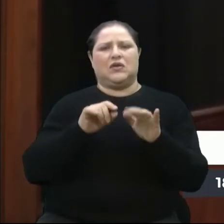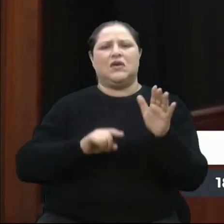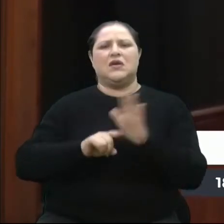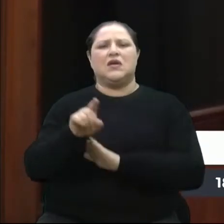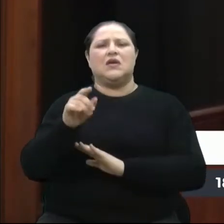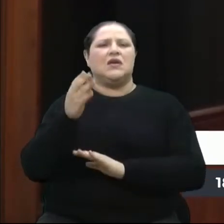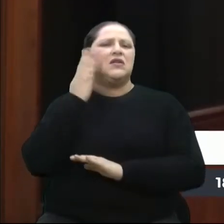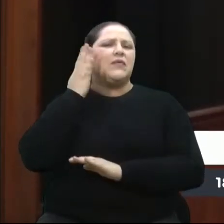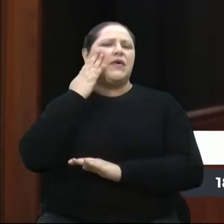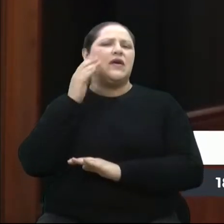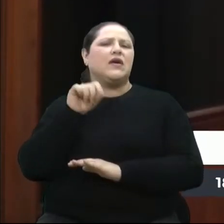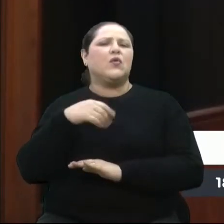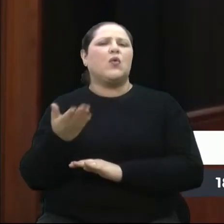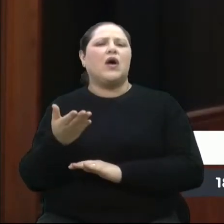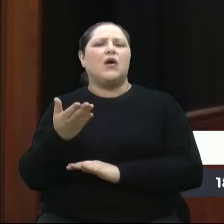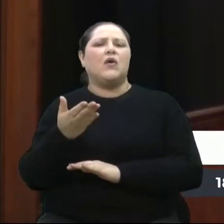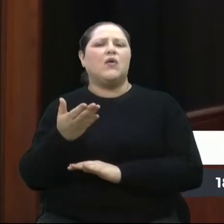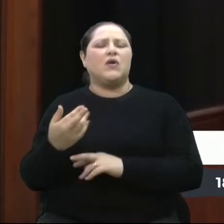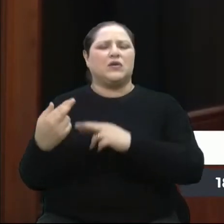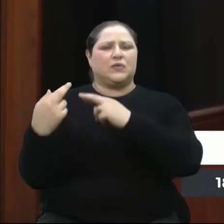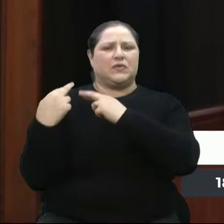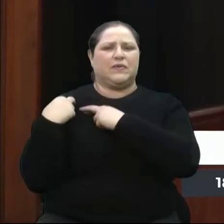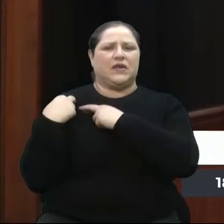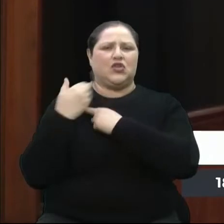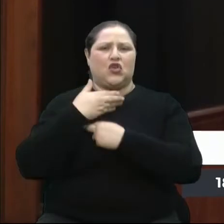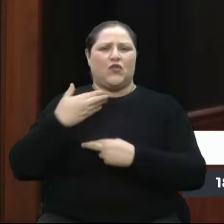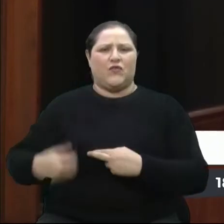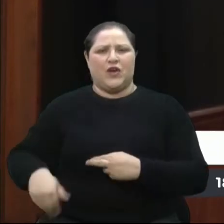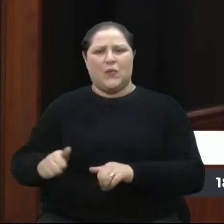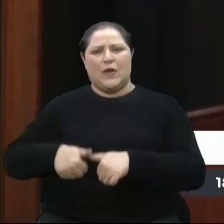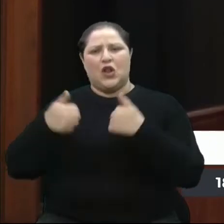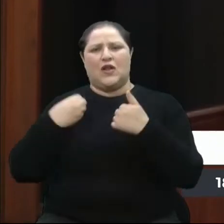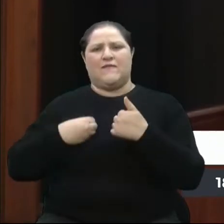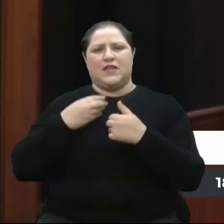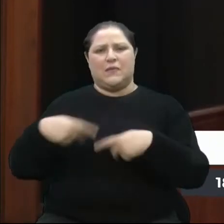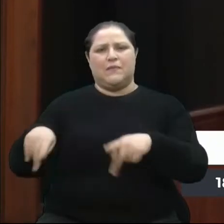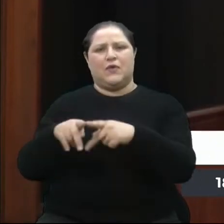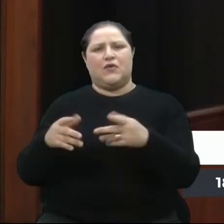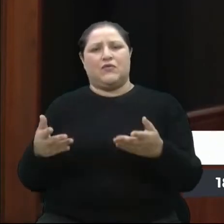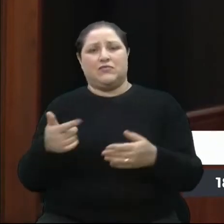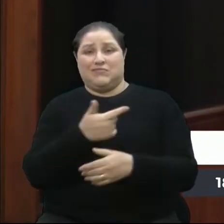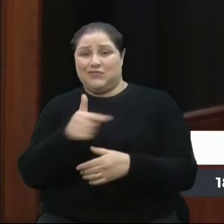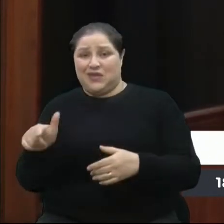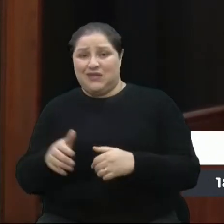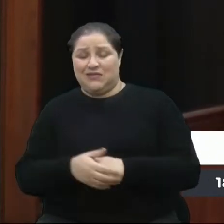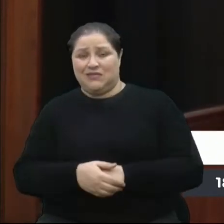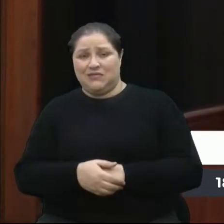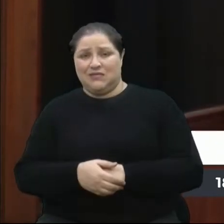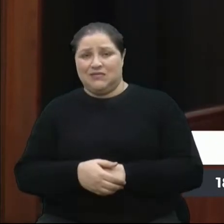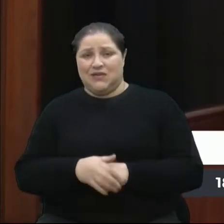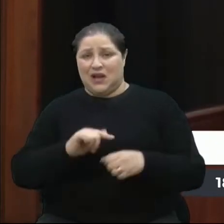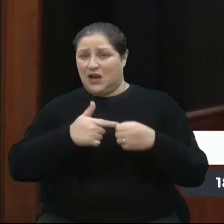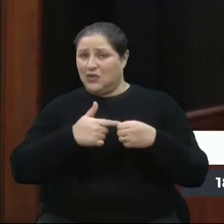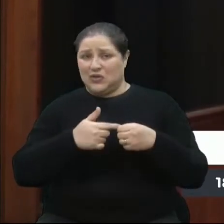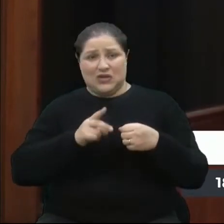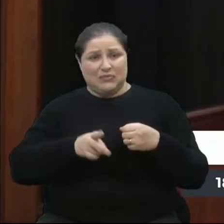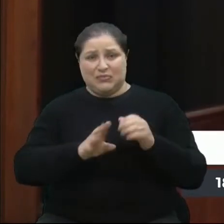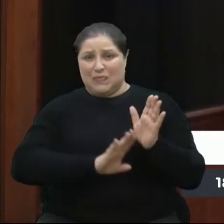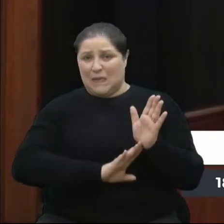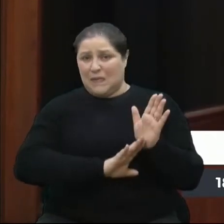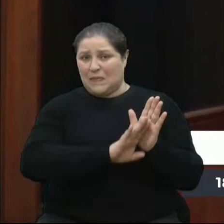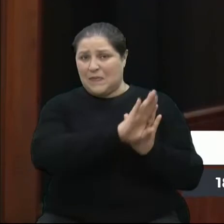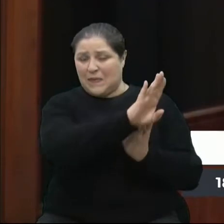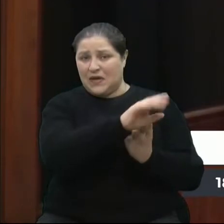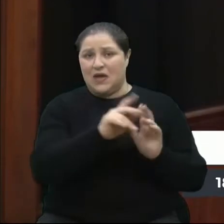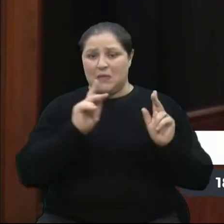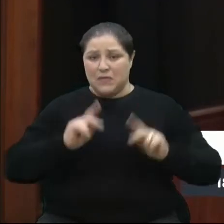vida das pessoas. Não tem. A gasolina segue subindo, as pessoas, né, estão tendo que fazer